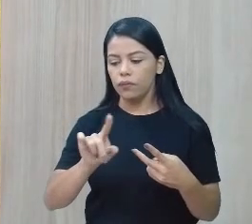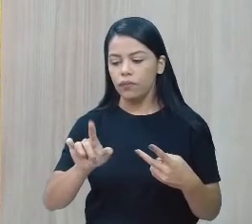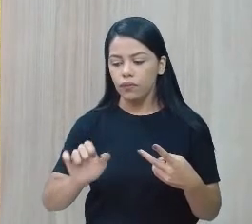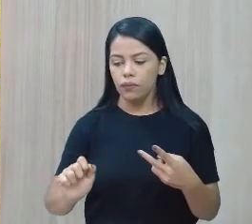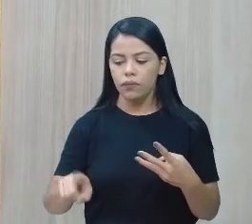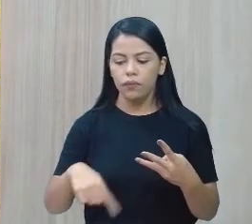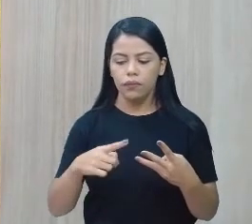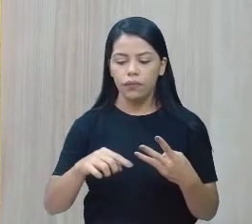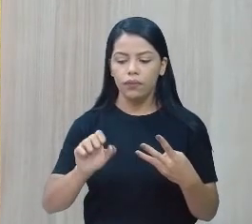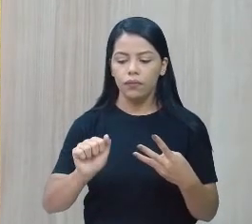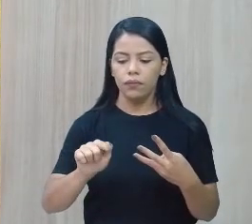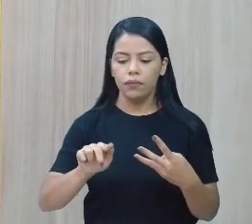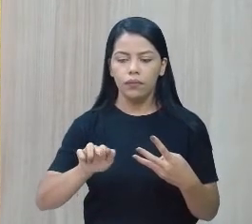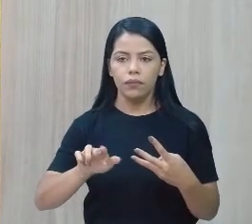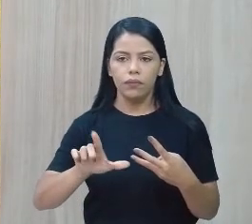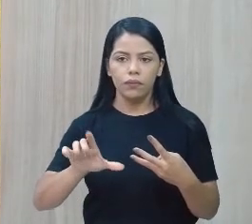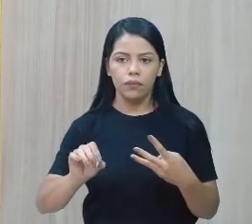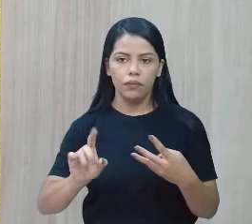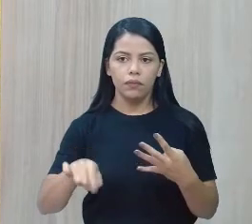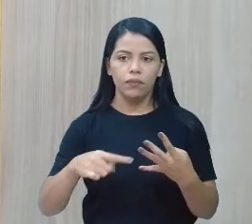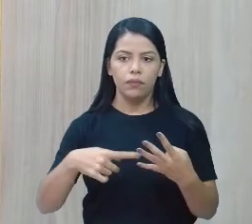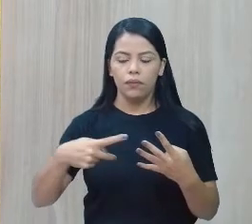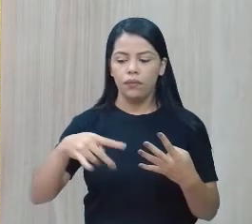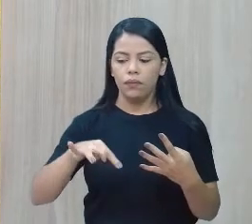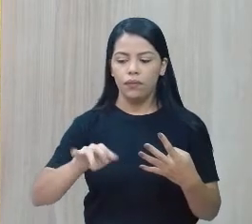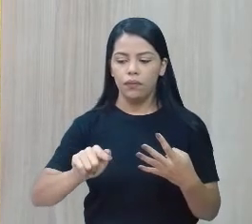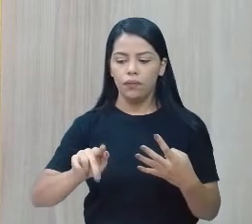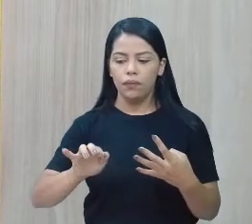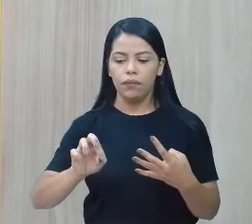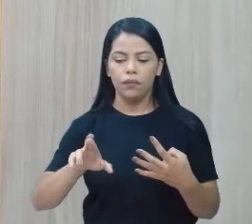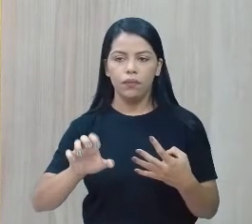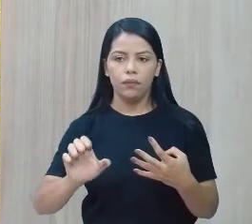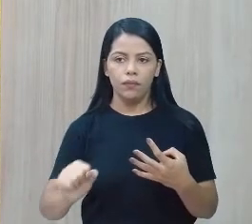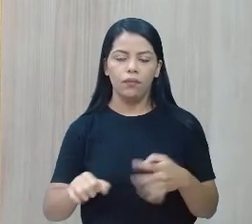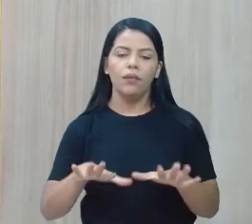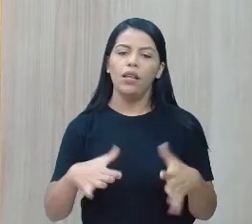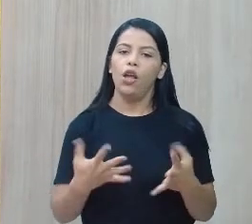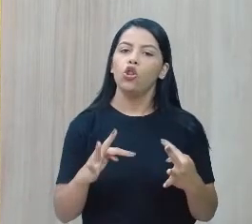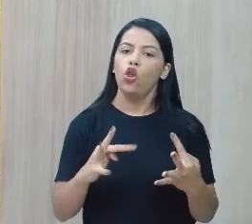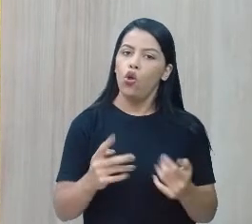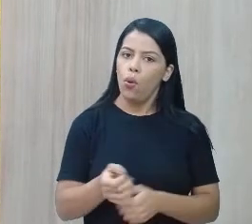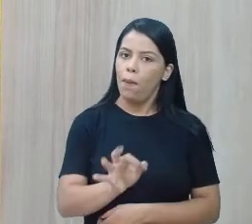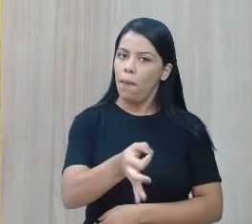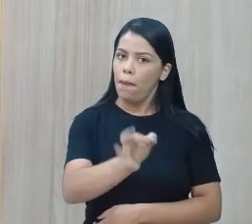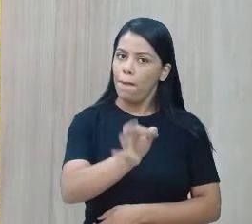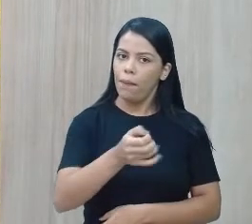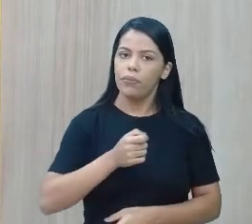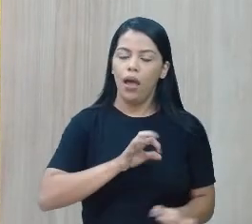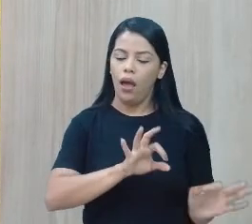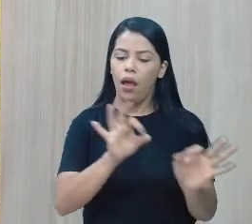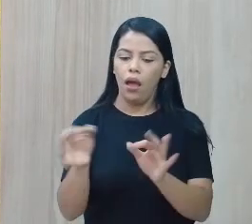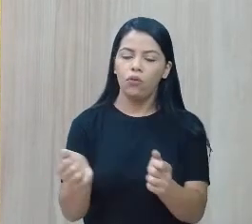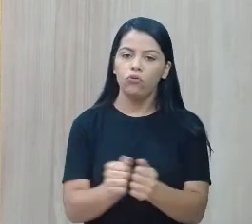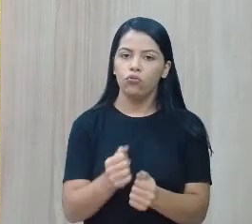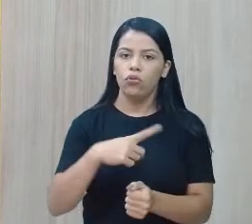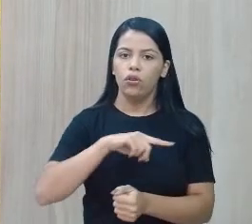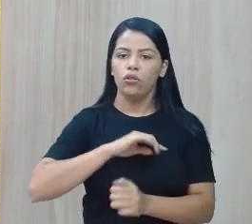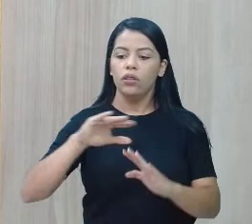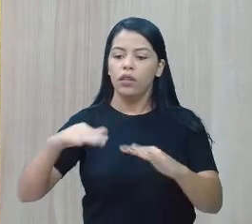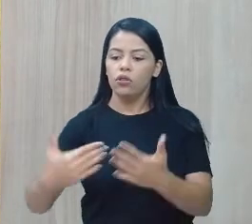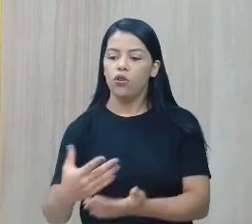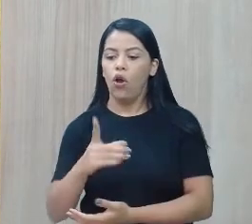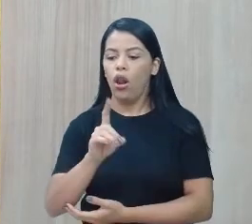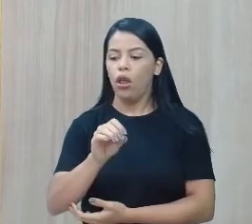Saulo, o Pitágoras está aqui ainda, aqui falando da carroça. Gente, vocês estão tão massa aí acompanhando da Escola Dom Bosco, viu? Olha aí. Escola